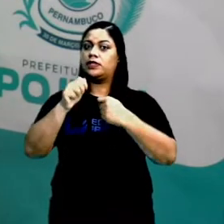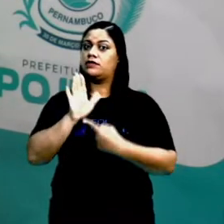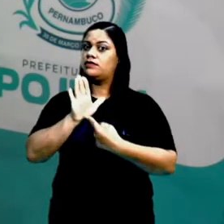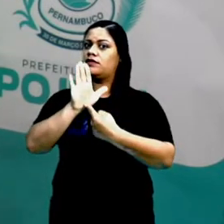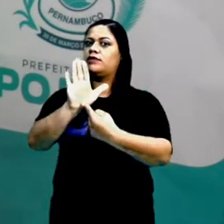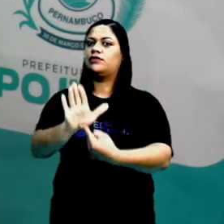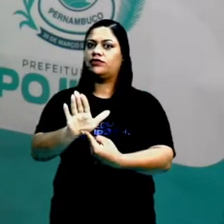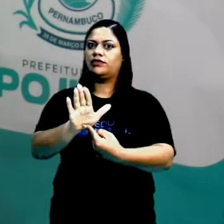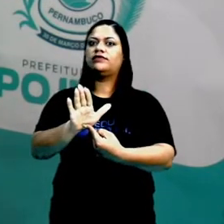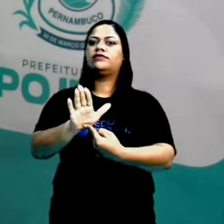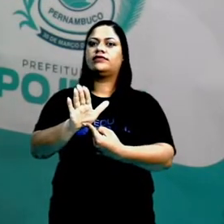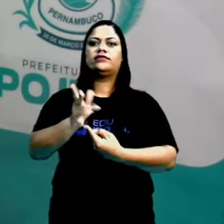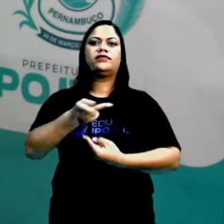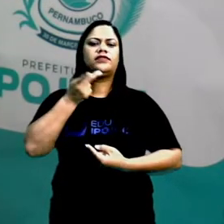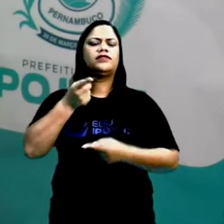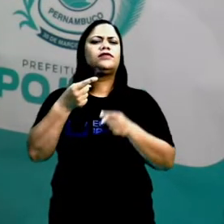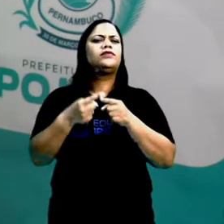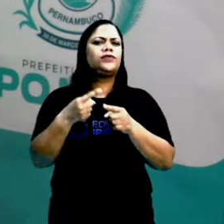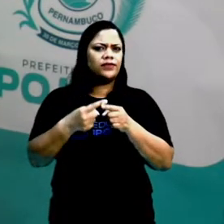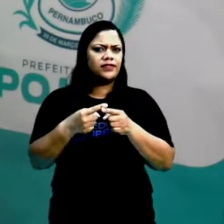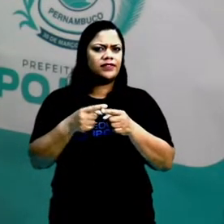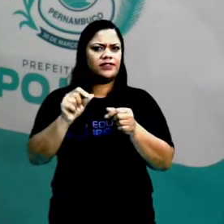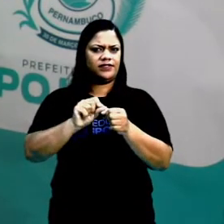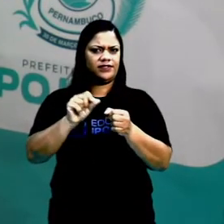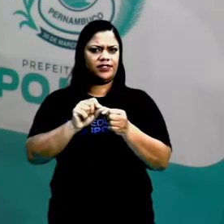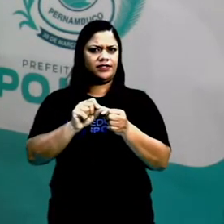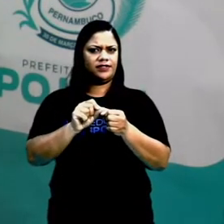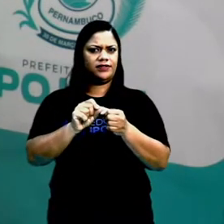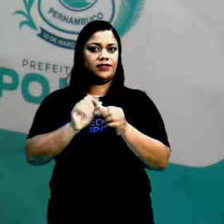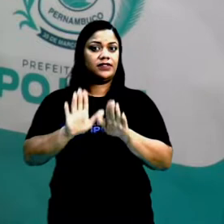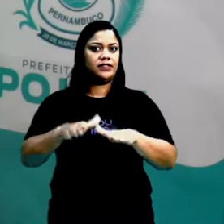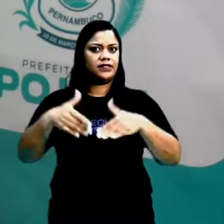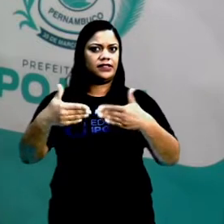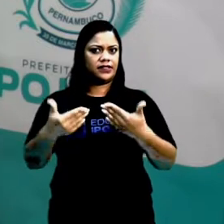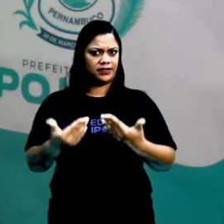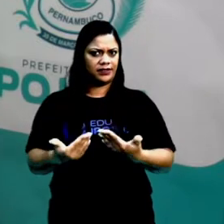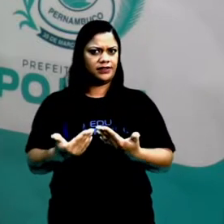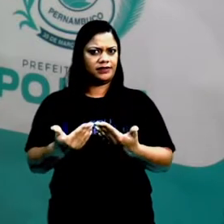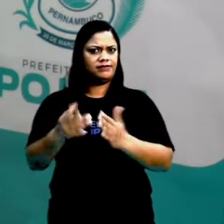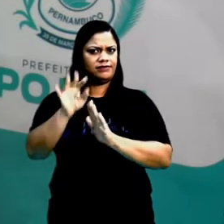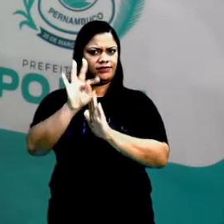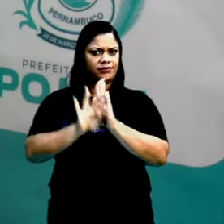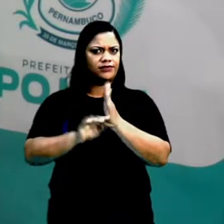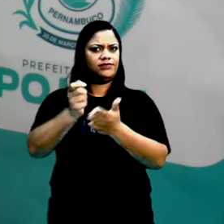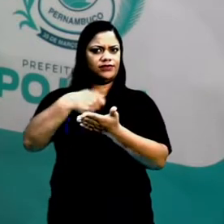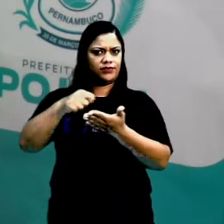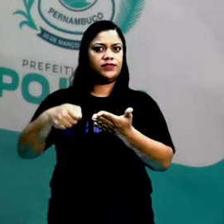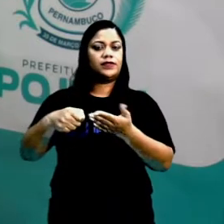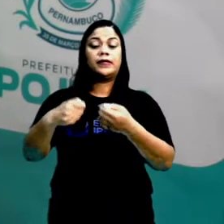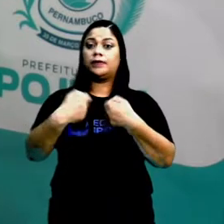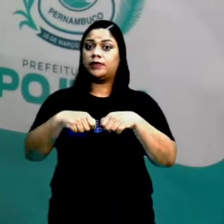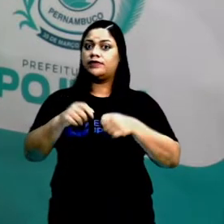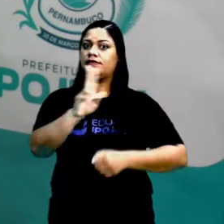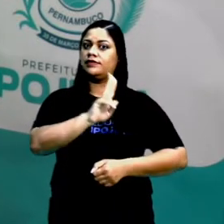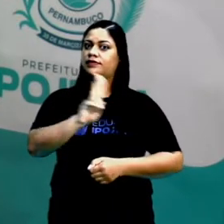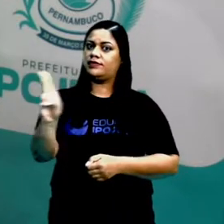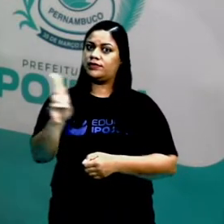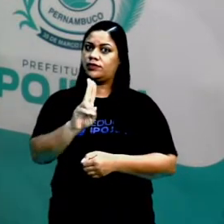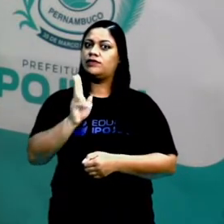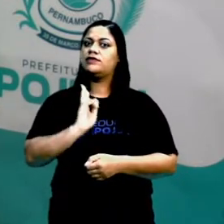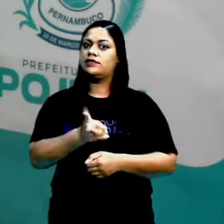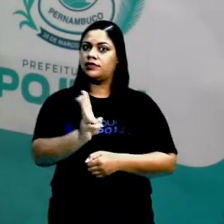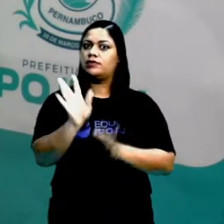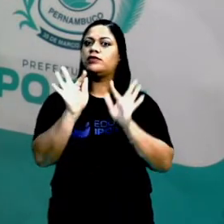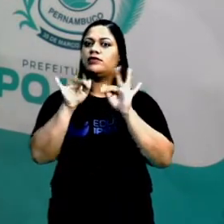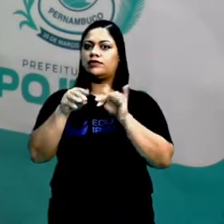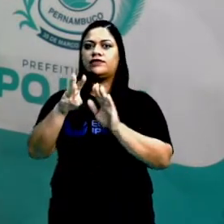tem que dizer por que que ele está fazendo isso e quem é que está por trás daquele texto. Então, tem que assinar o nome dele sempre no